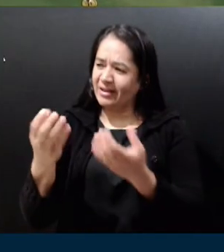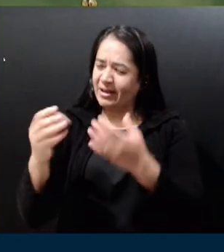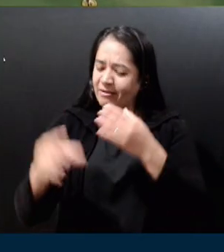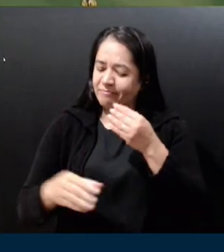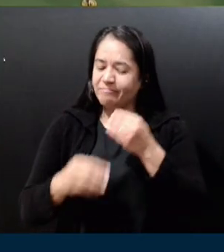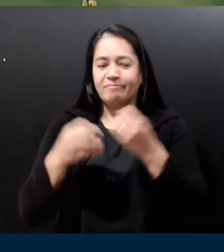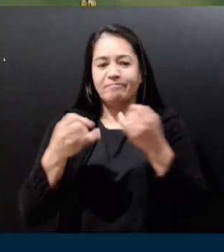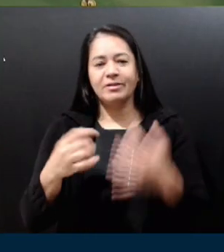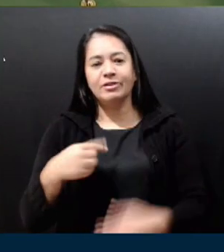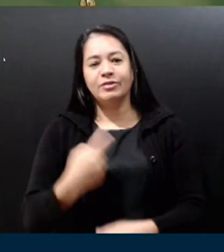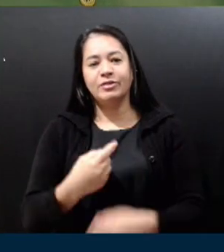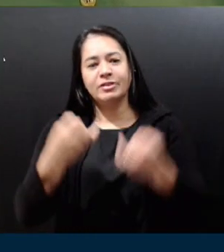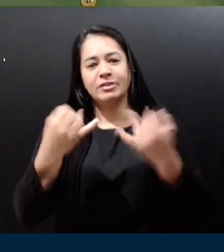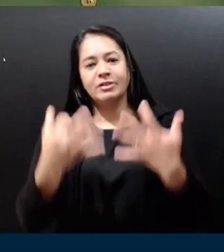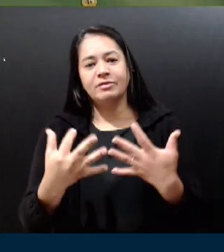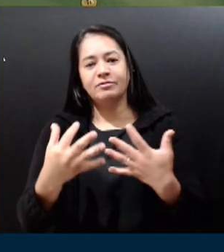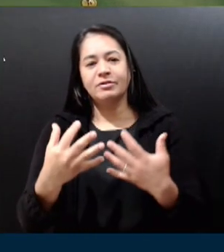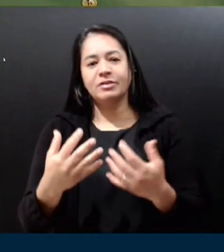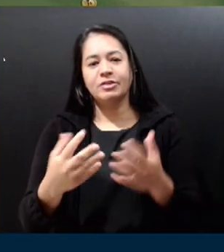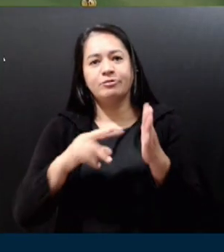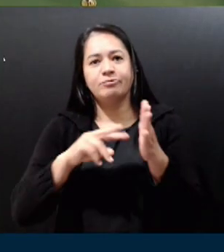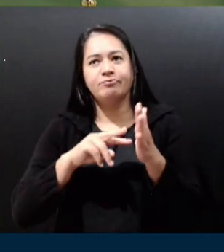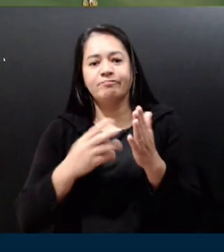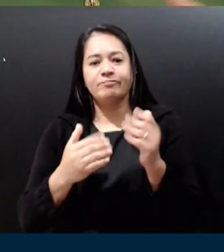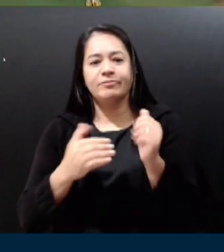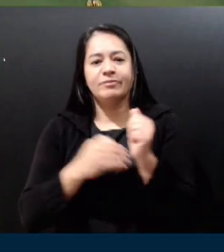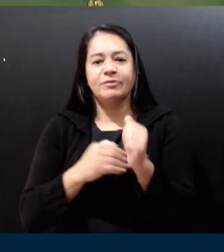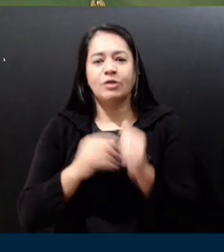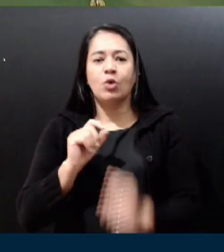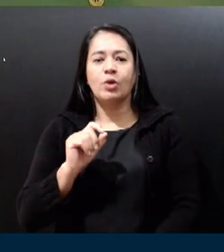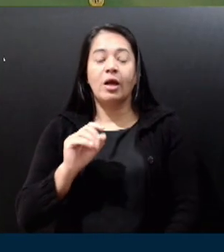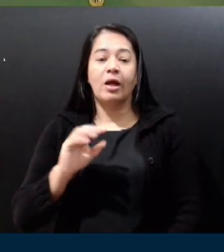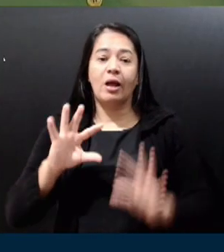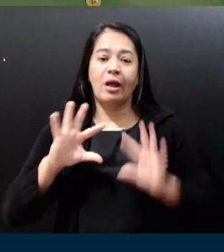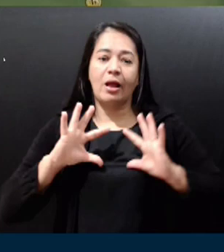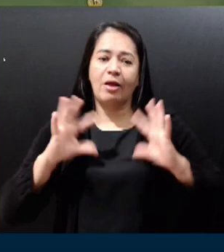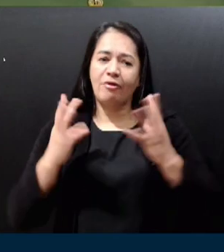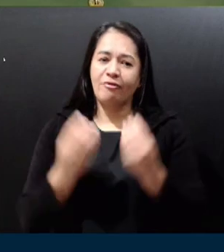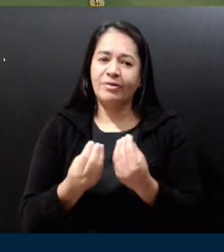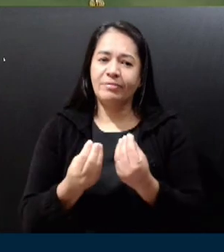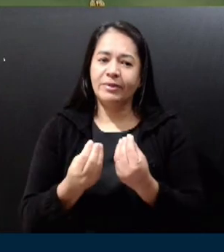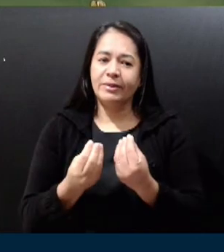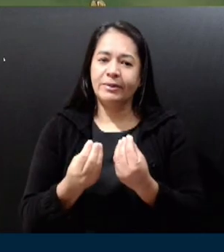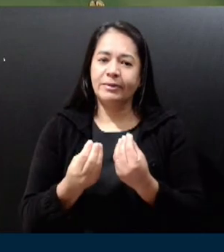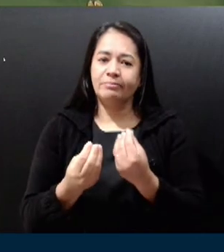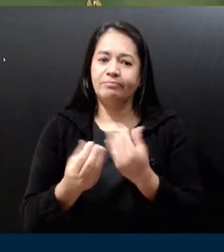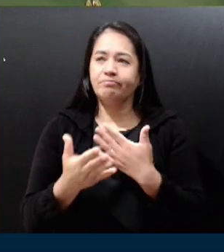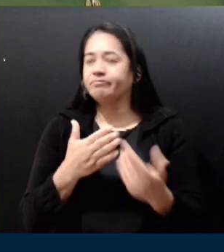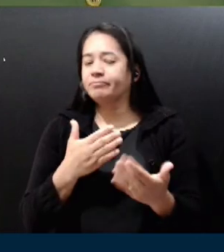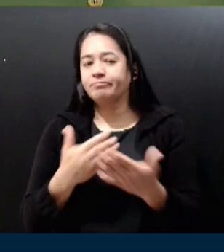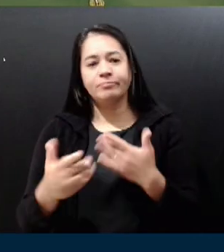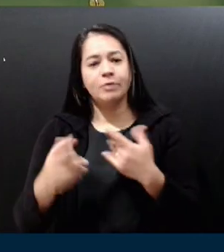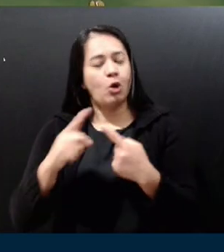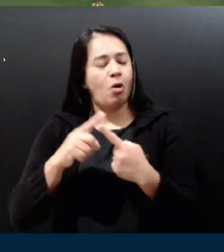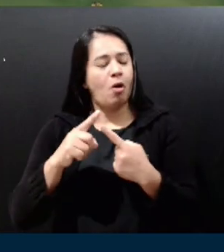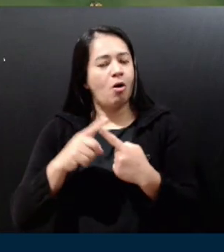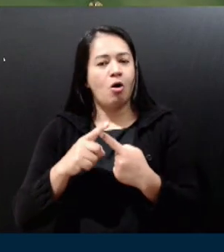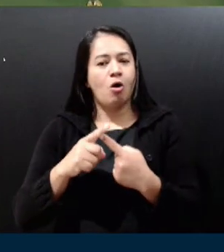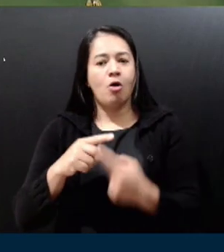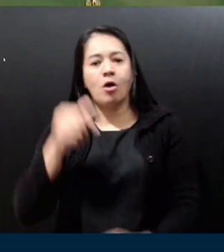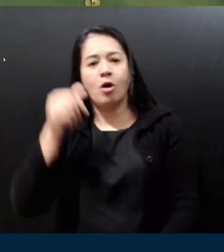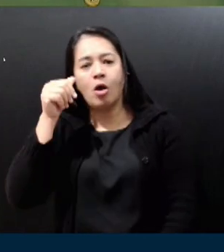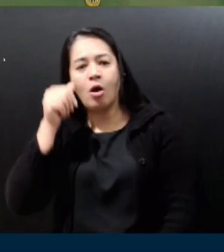pontos chaves, né, para que a família, seja ela uma família, uma mãe solo, um